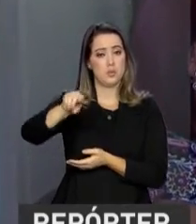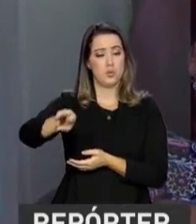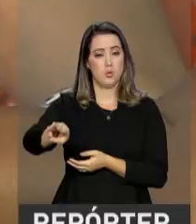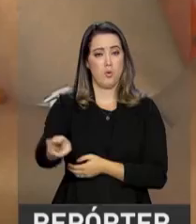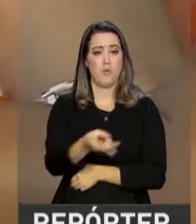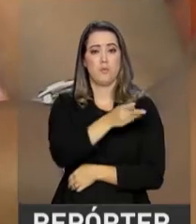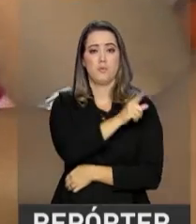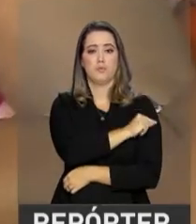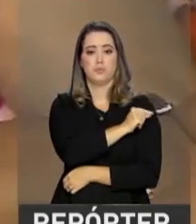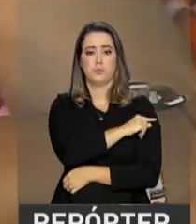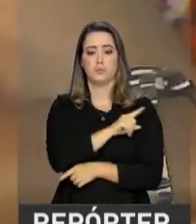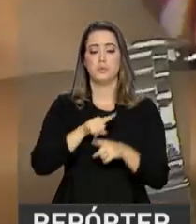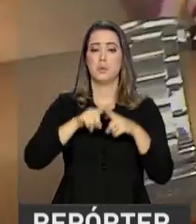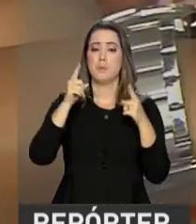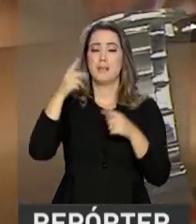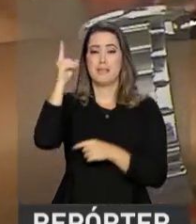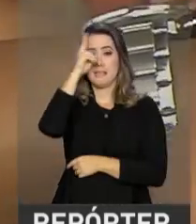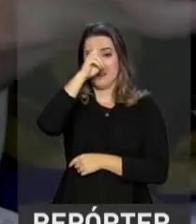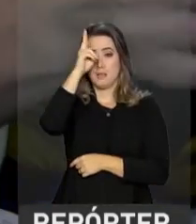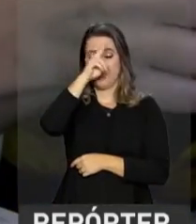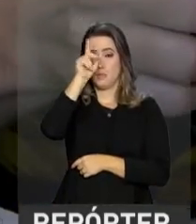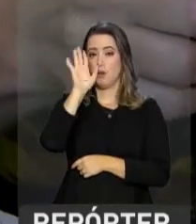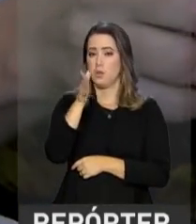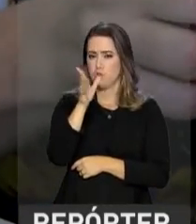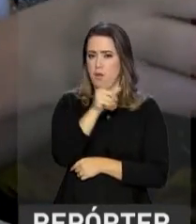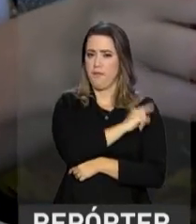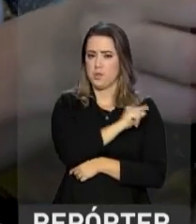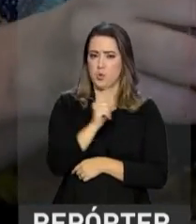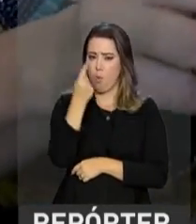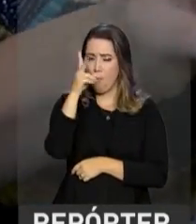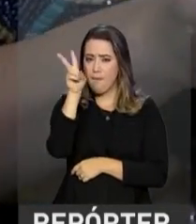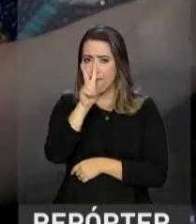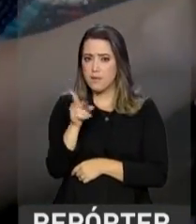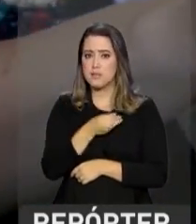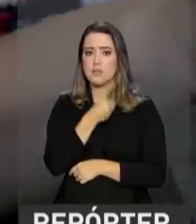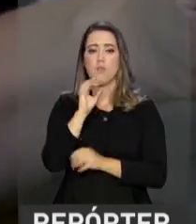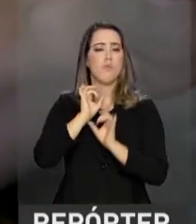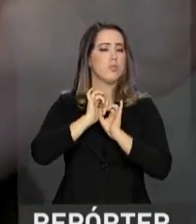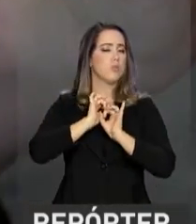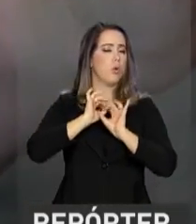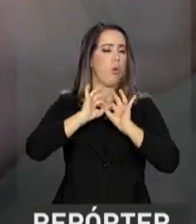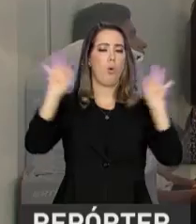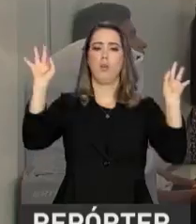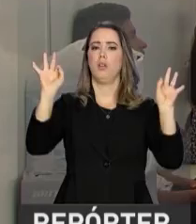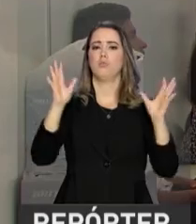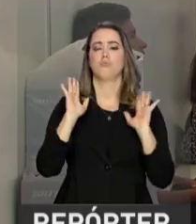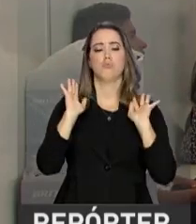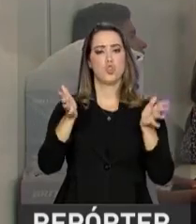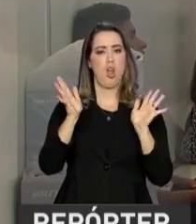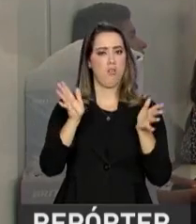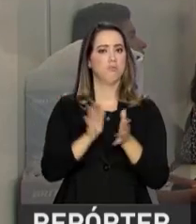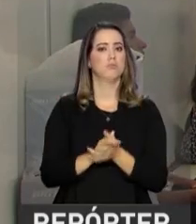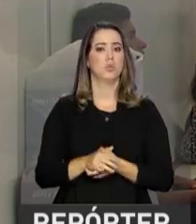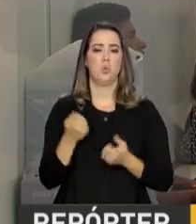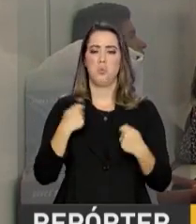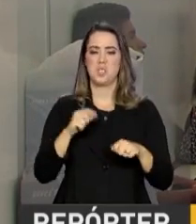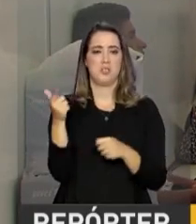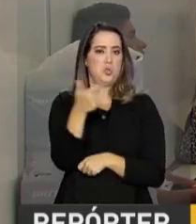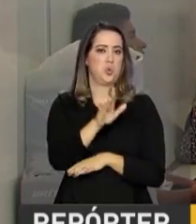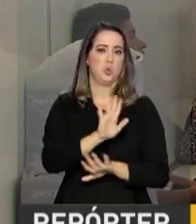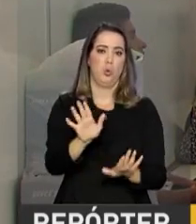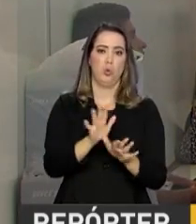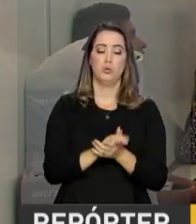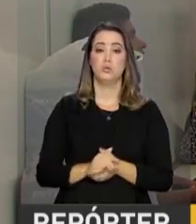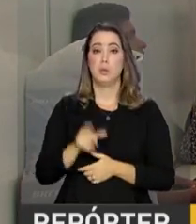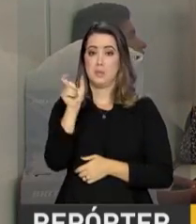doses. Mas é bom lembrar que quem já recebeu a vacina alguma vez na vida não precisa se vacinar novamente. As pessoas que já têm uma dose